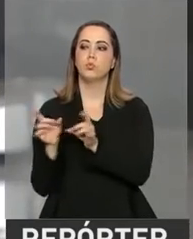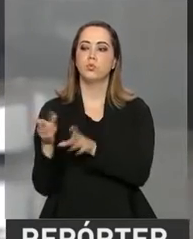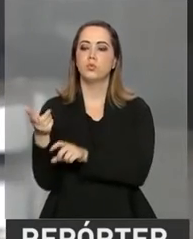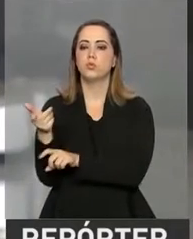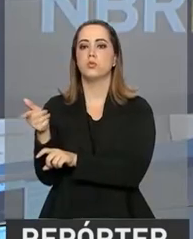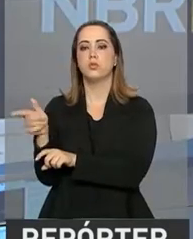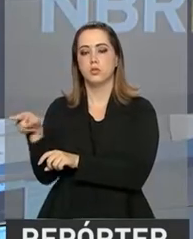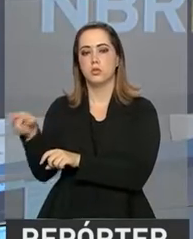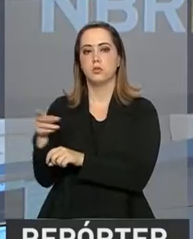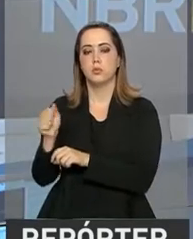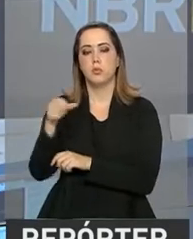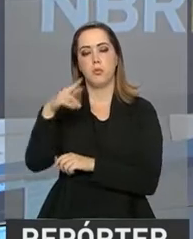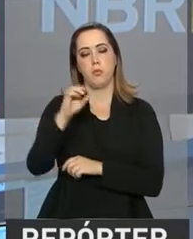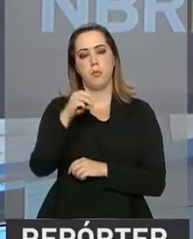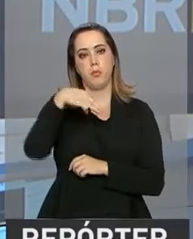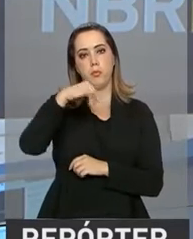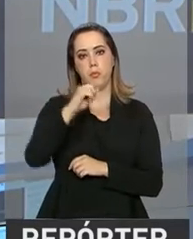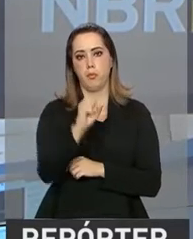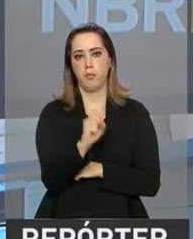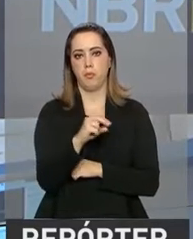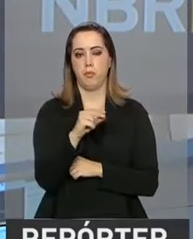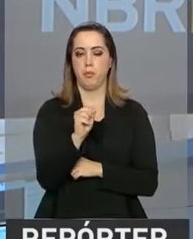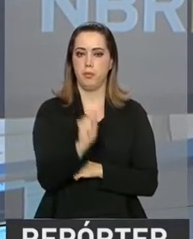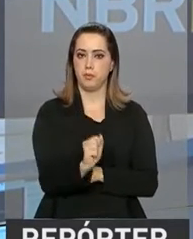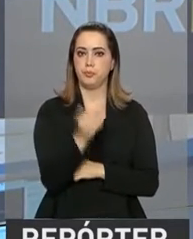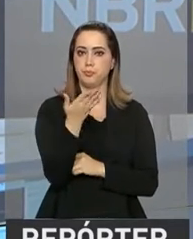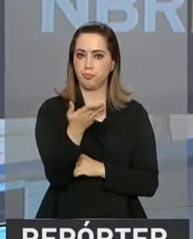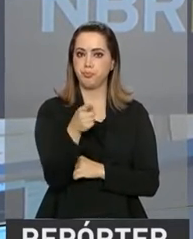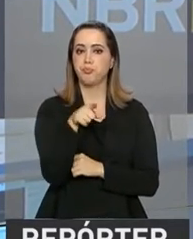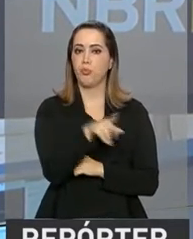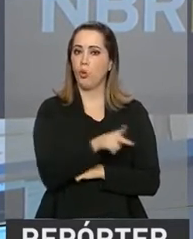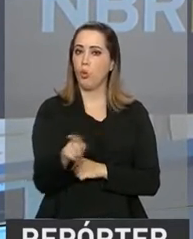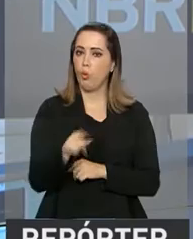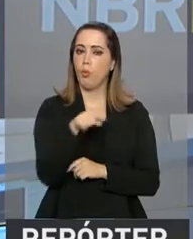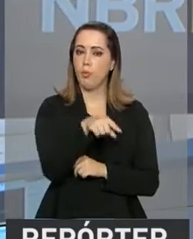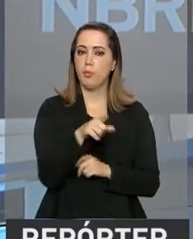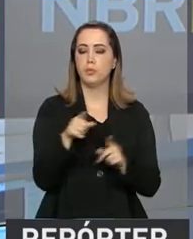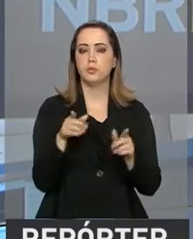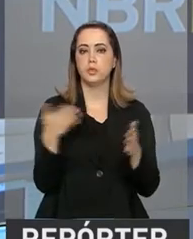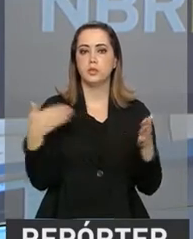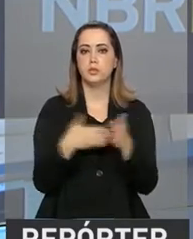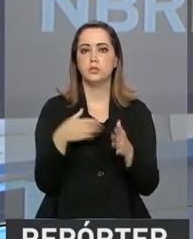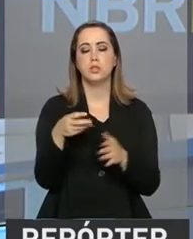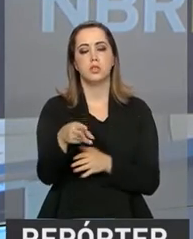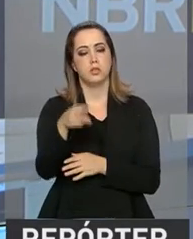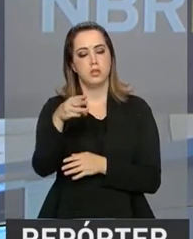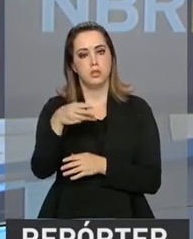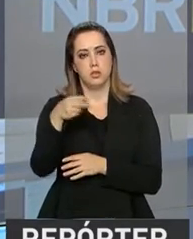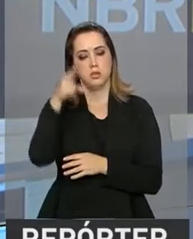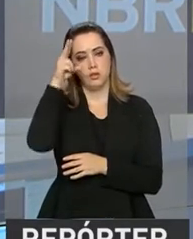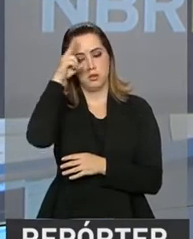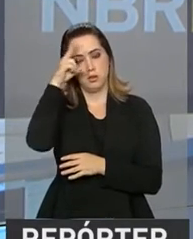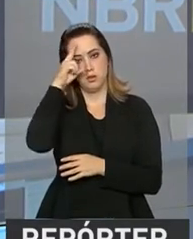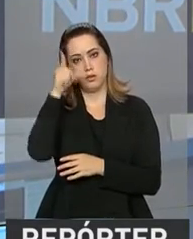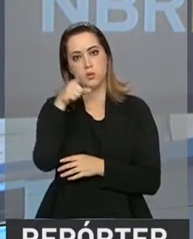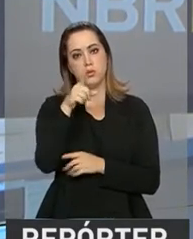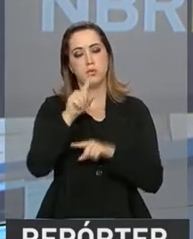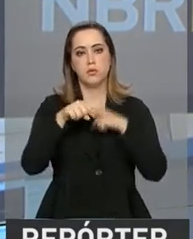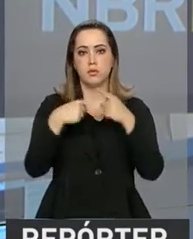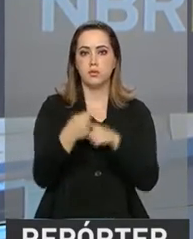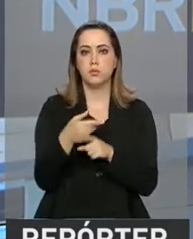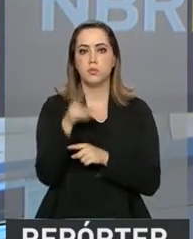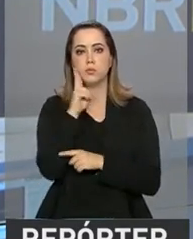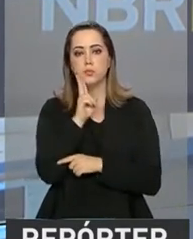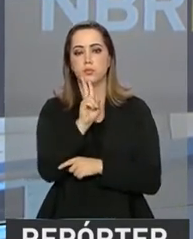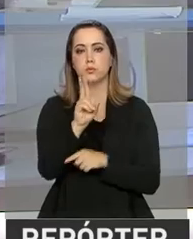deste ano o presidente da armênia fica no brasil até segunda feira no fim de semana vai ao rio de janeiro para acompanhar as competições